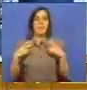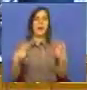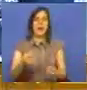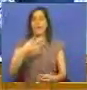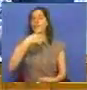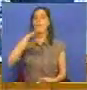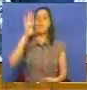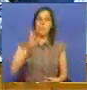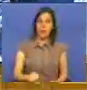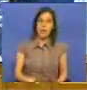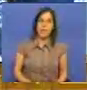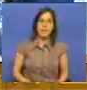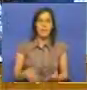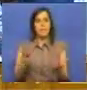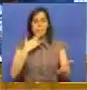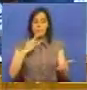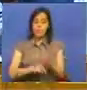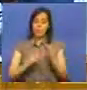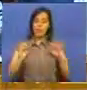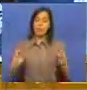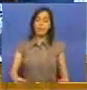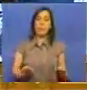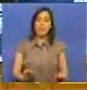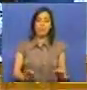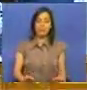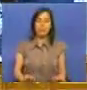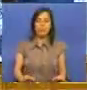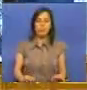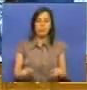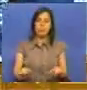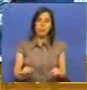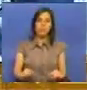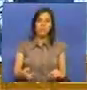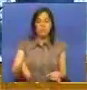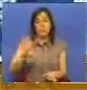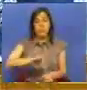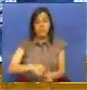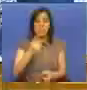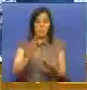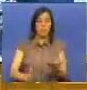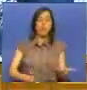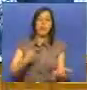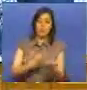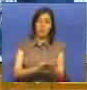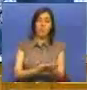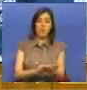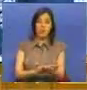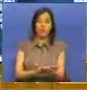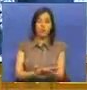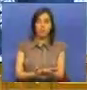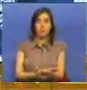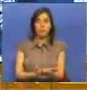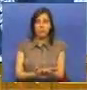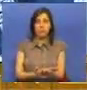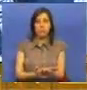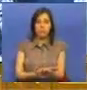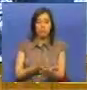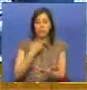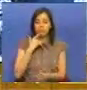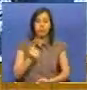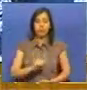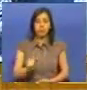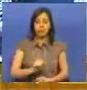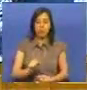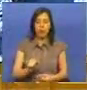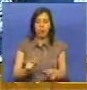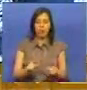Partido Socialista. A verdade é que esta é mais uma proposta que não pode